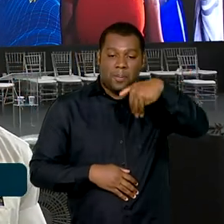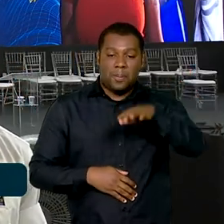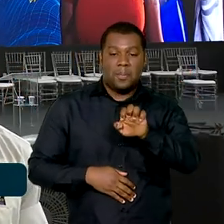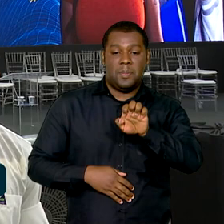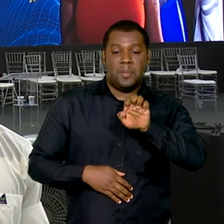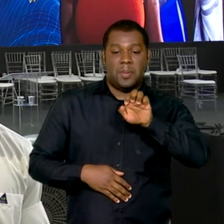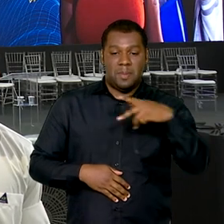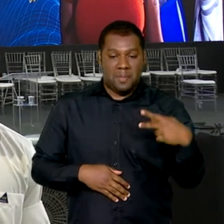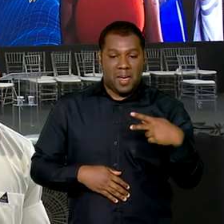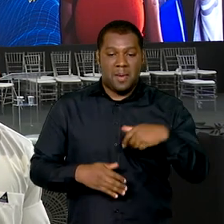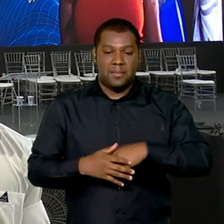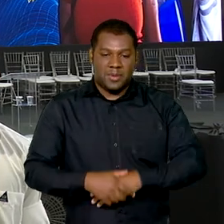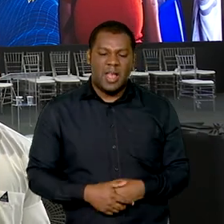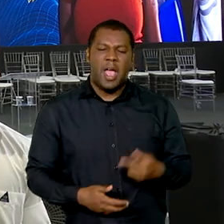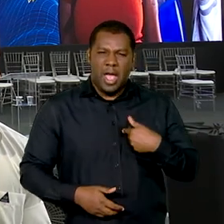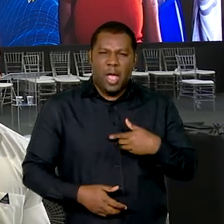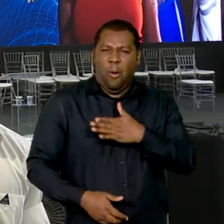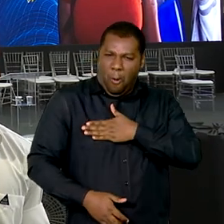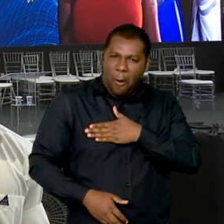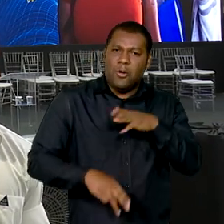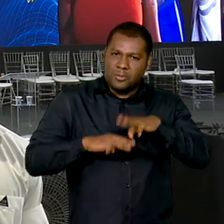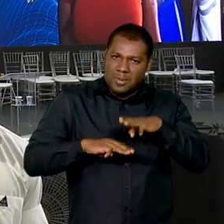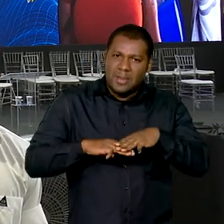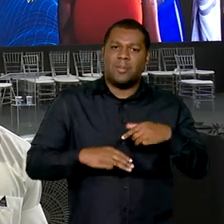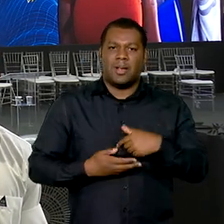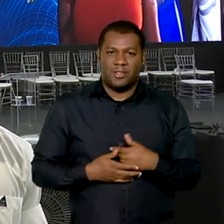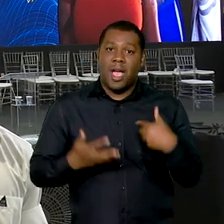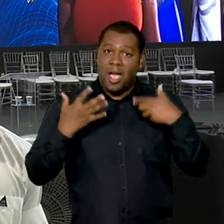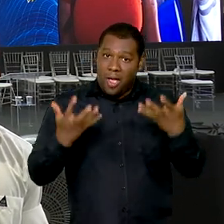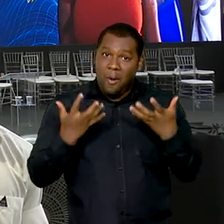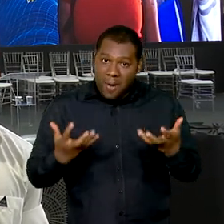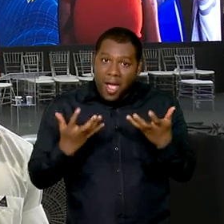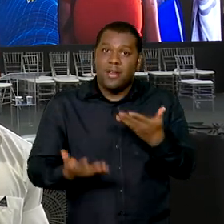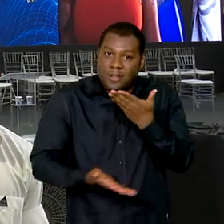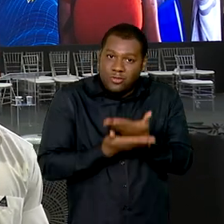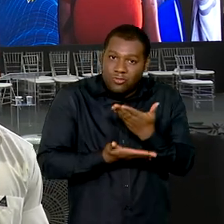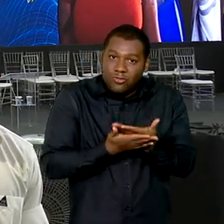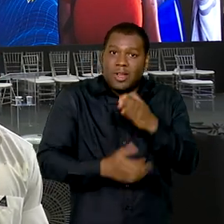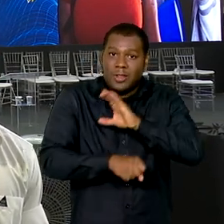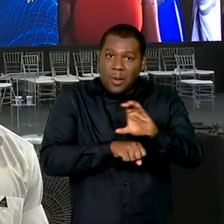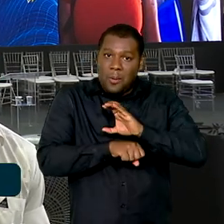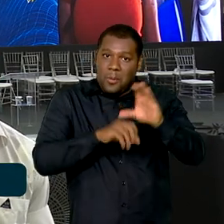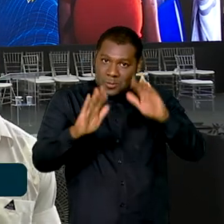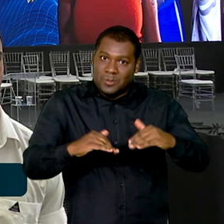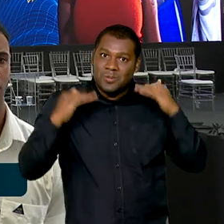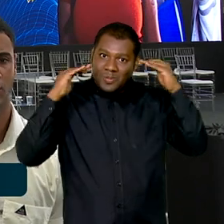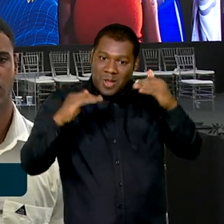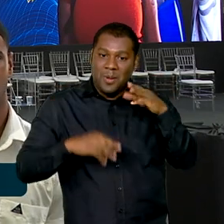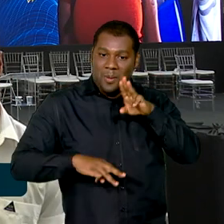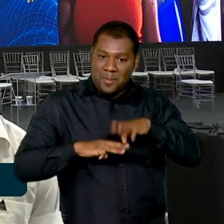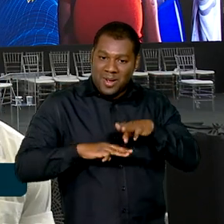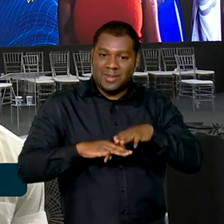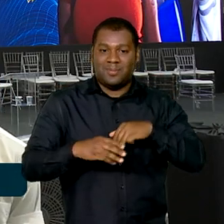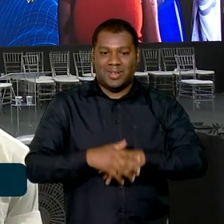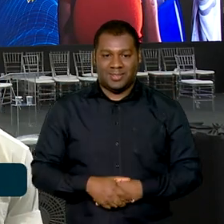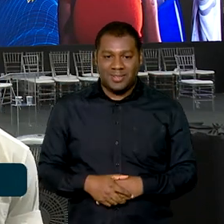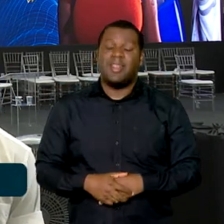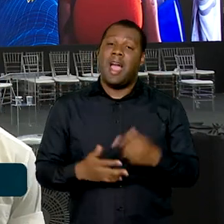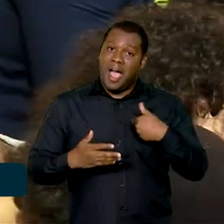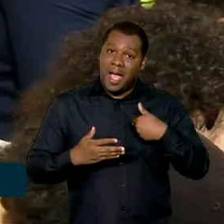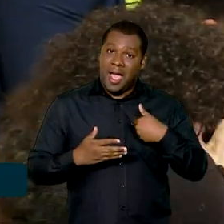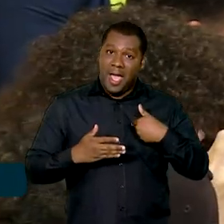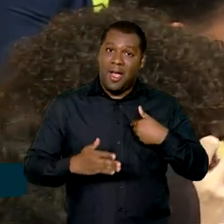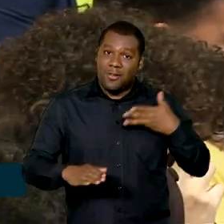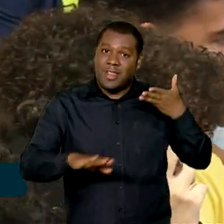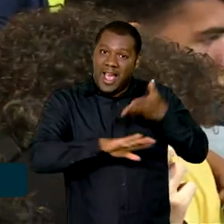que eu gosto, é algo que eu gostaria de me aprofundar e começar a me aprofundar ainda mais por parte do IMPA é um privilégio enorme para